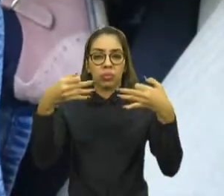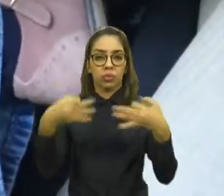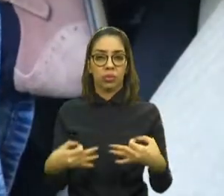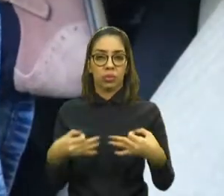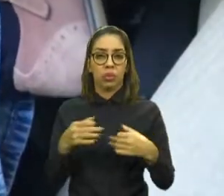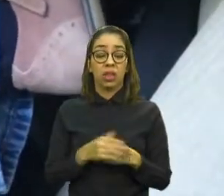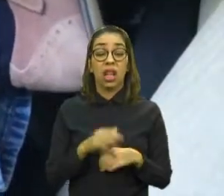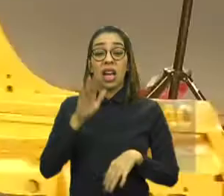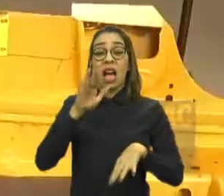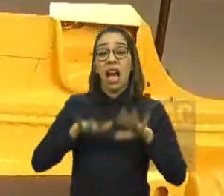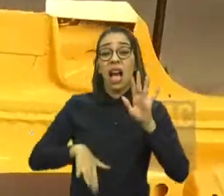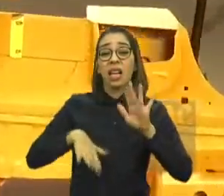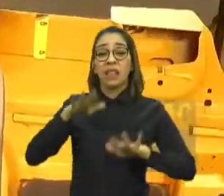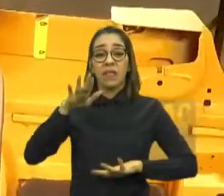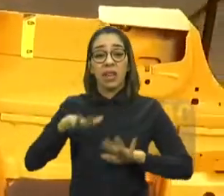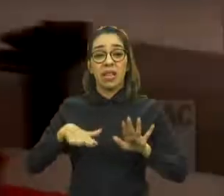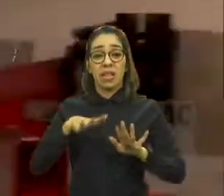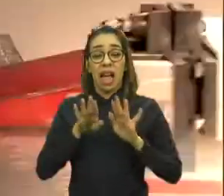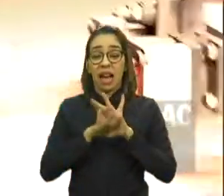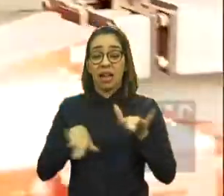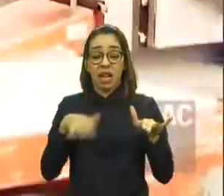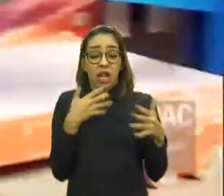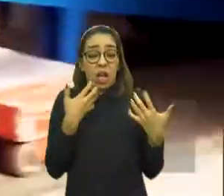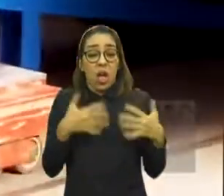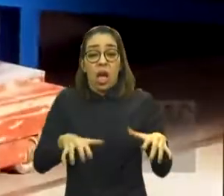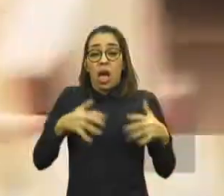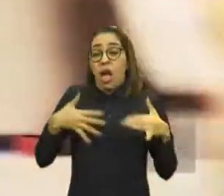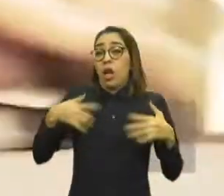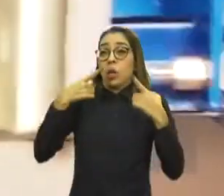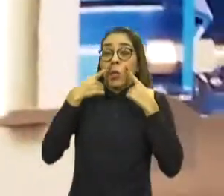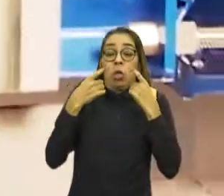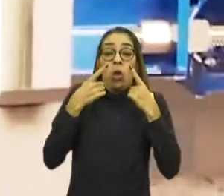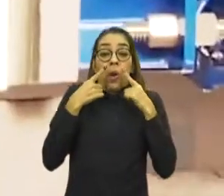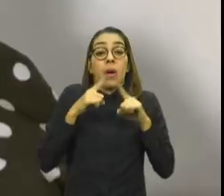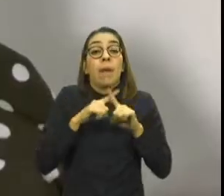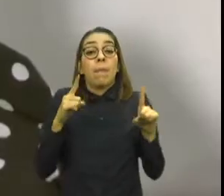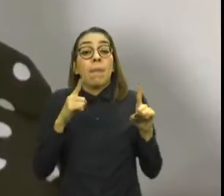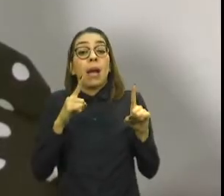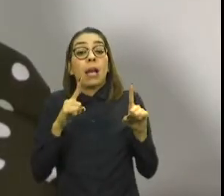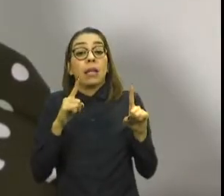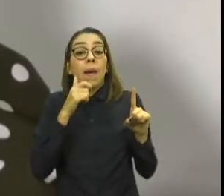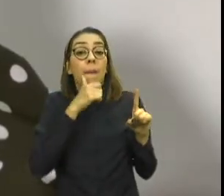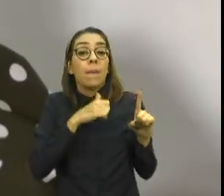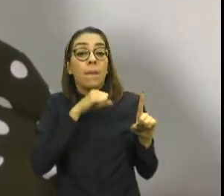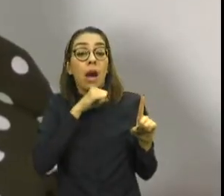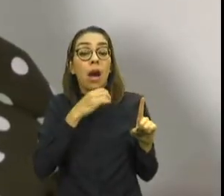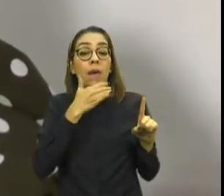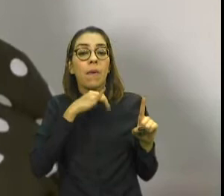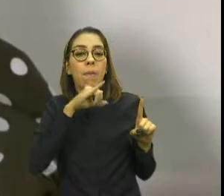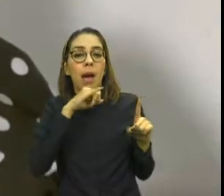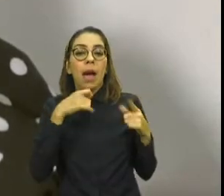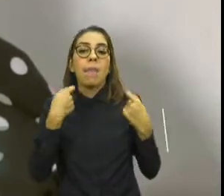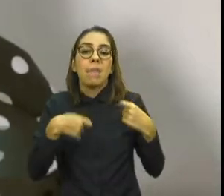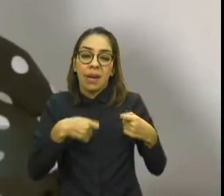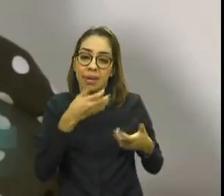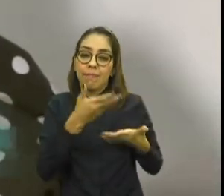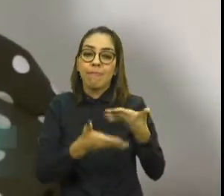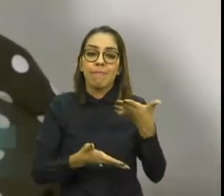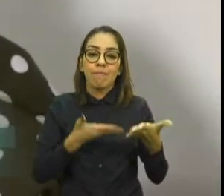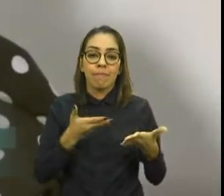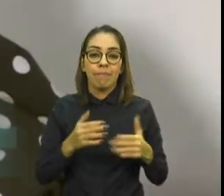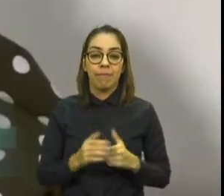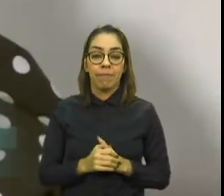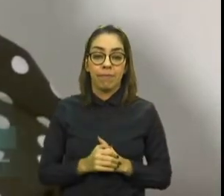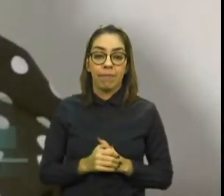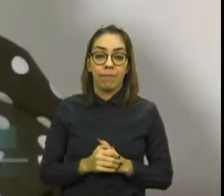no primeiro momento, os pais não devem ceder à resistência dos filhos. Tem uma certa idade que eles ficam assim,